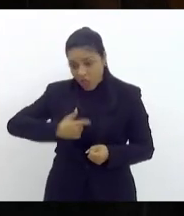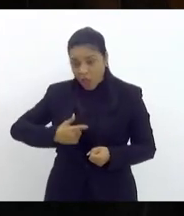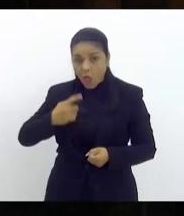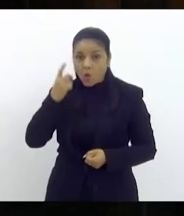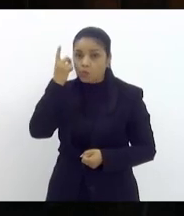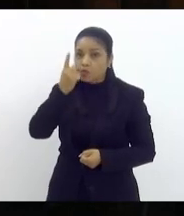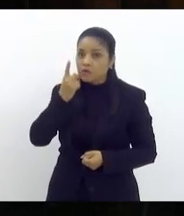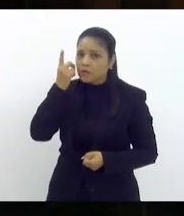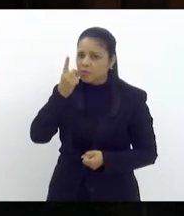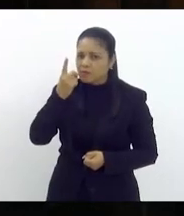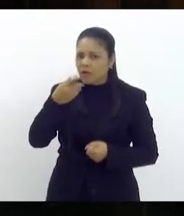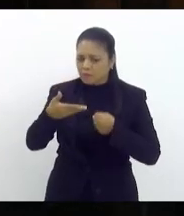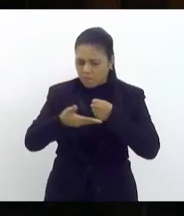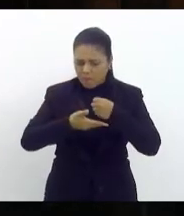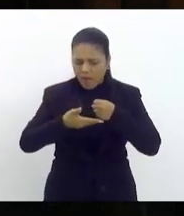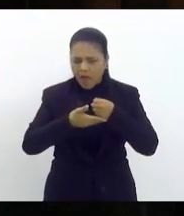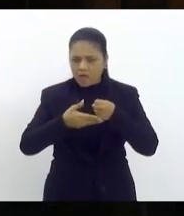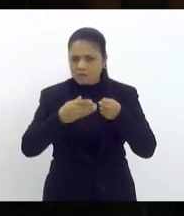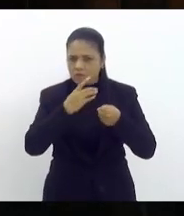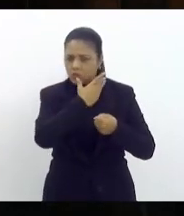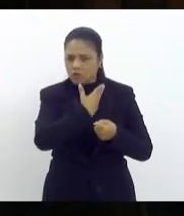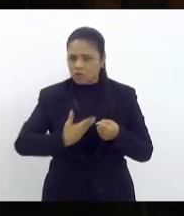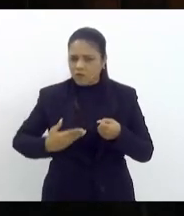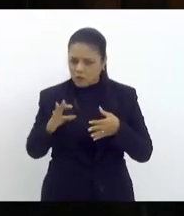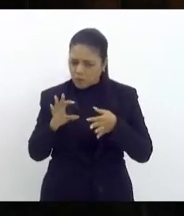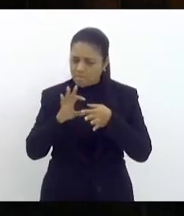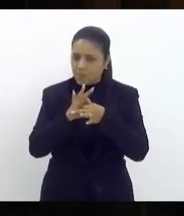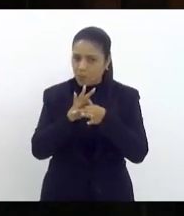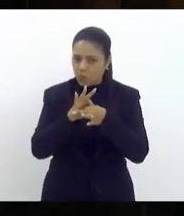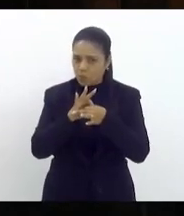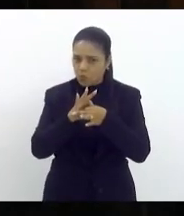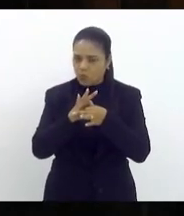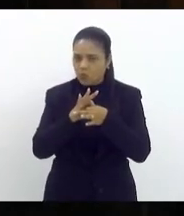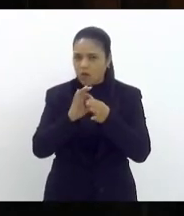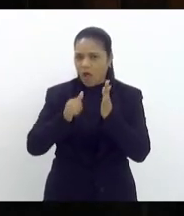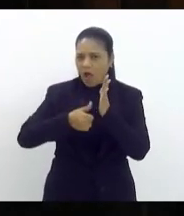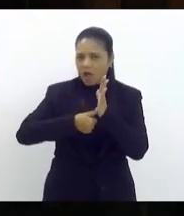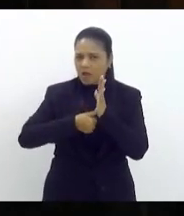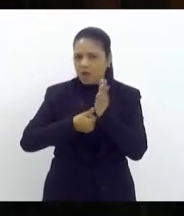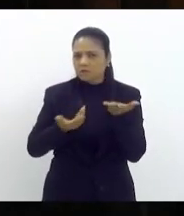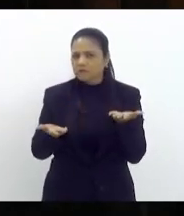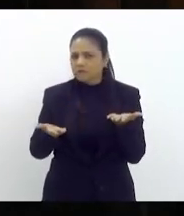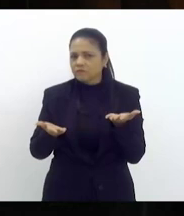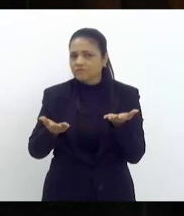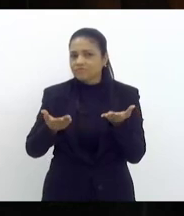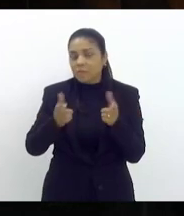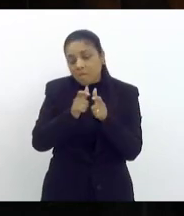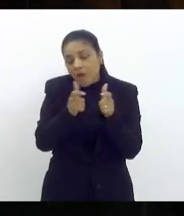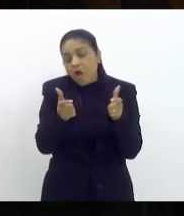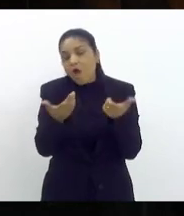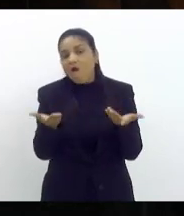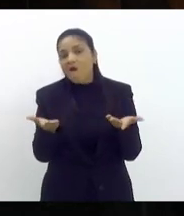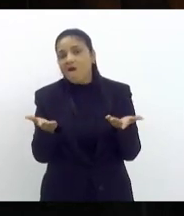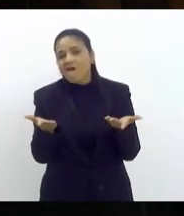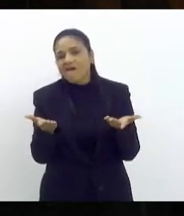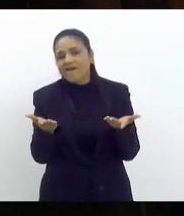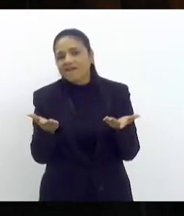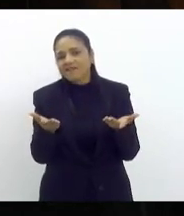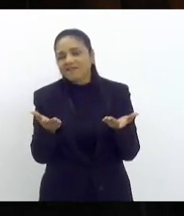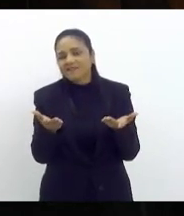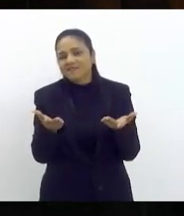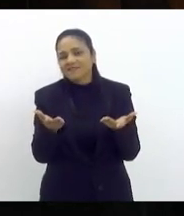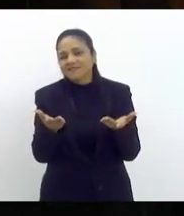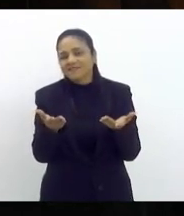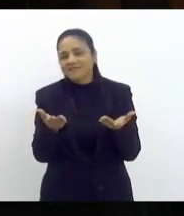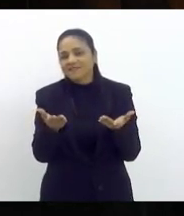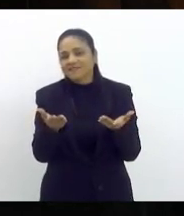base do governo né a base do governo aqui ela é majoritária e